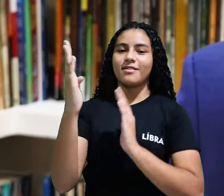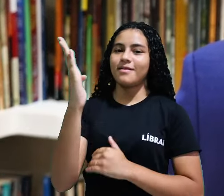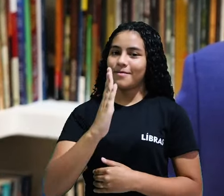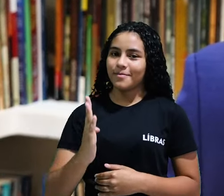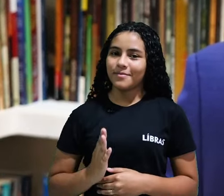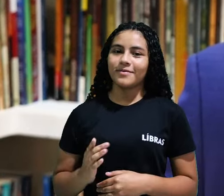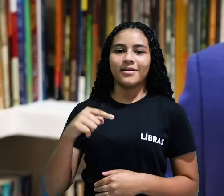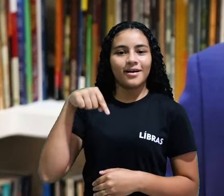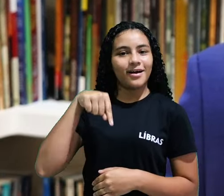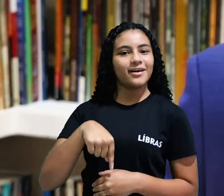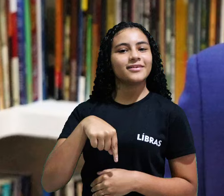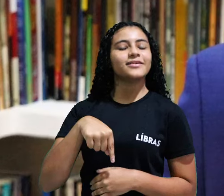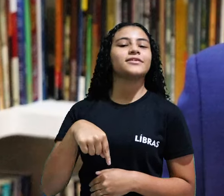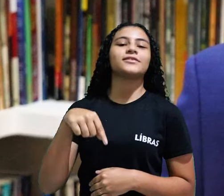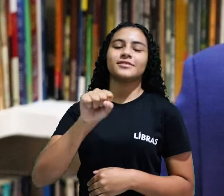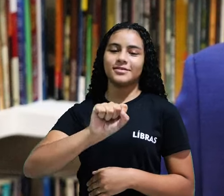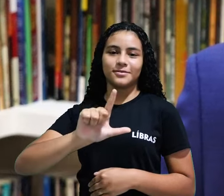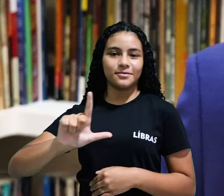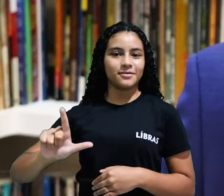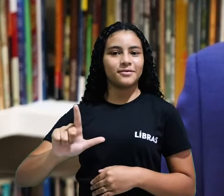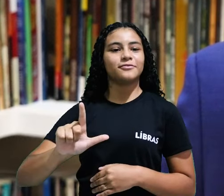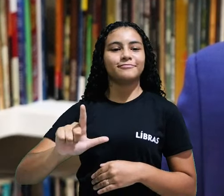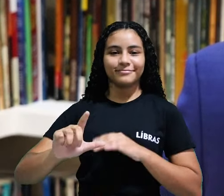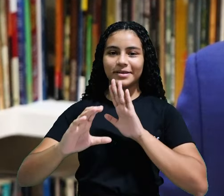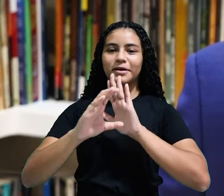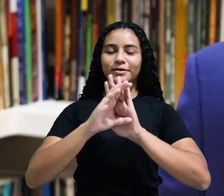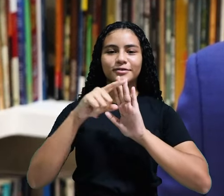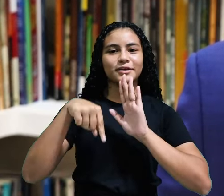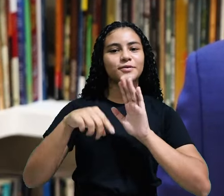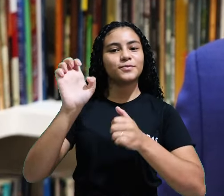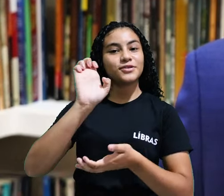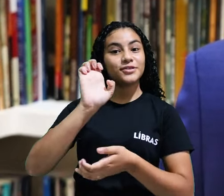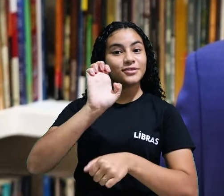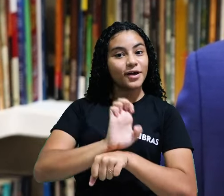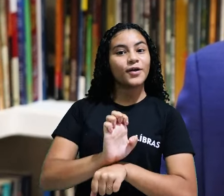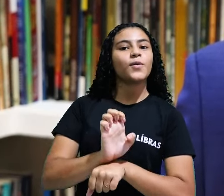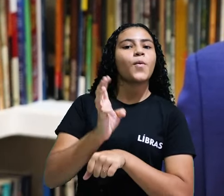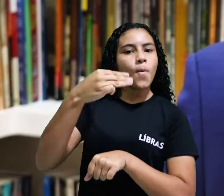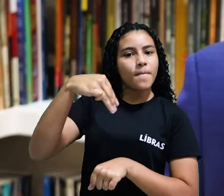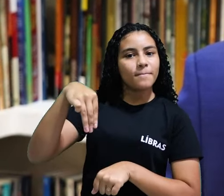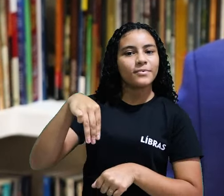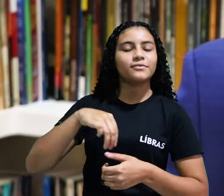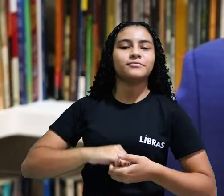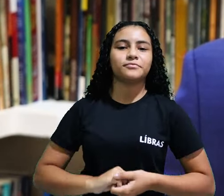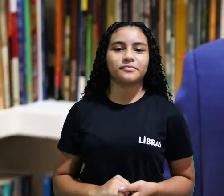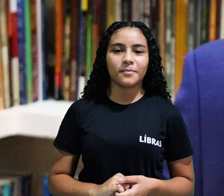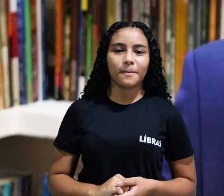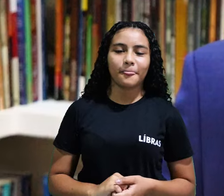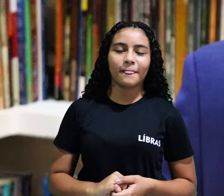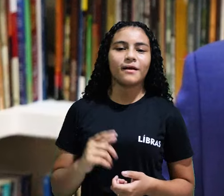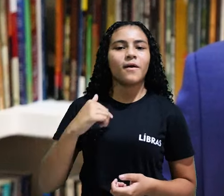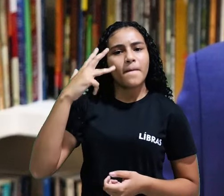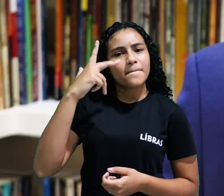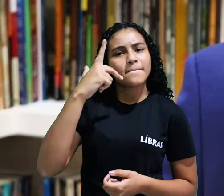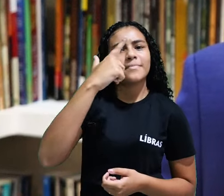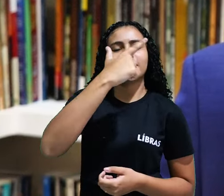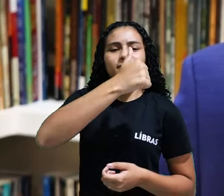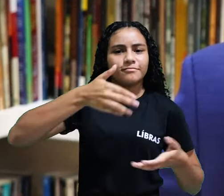Brasil, na ilha de São Luís, capital do estado do Maranhão. Estamos iniciando uma